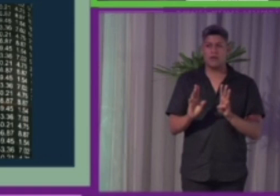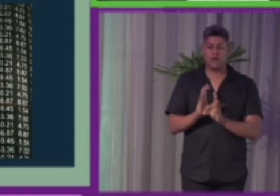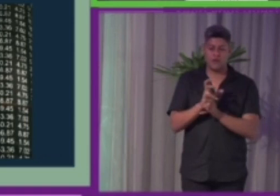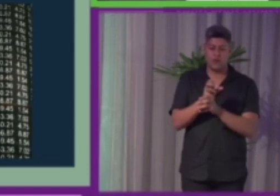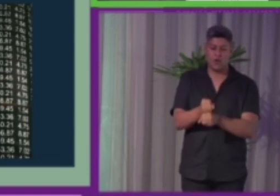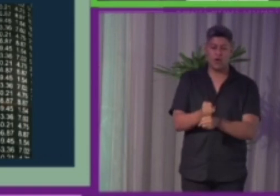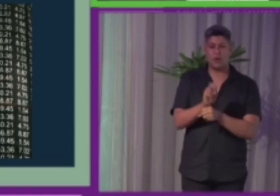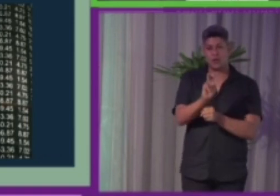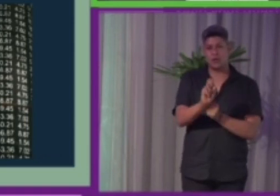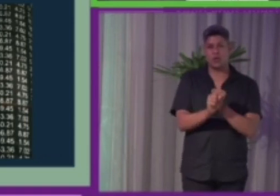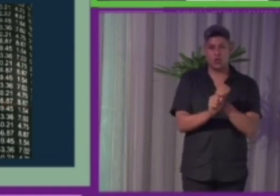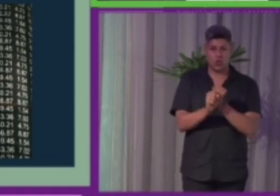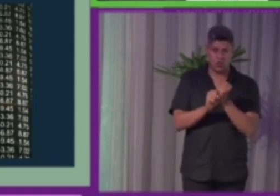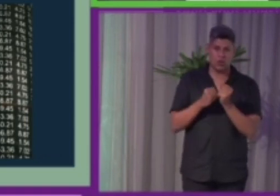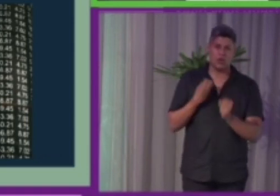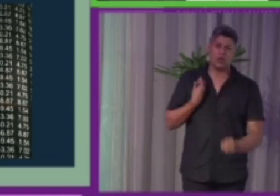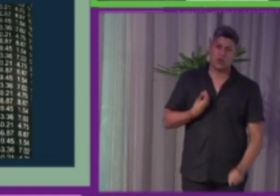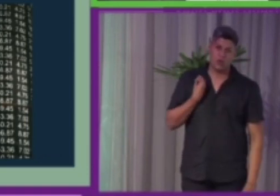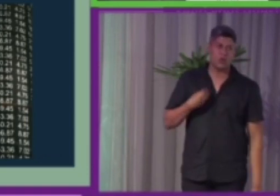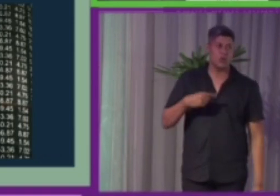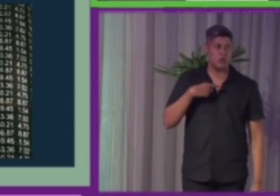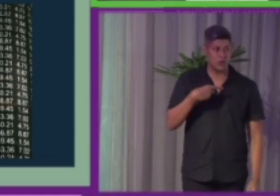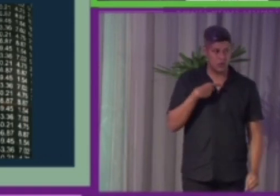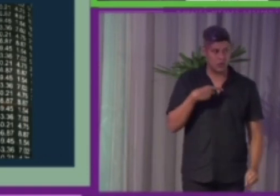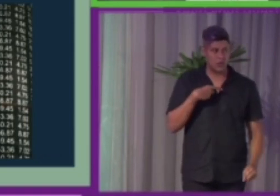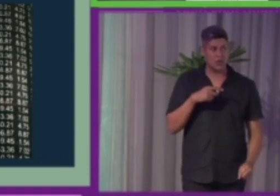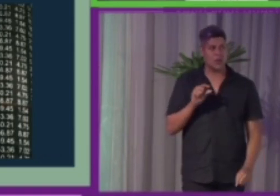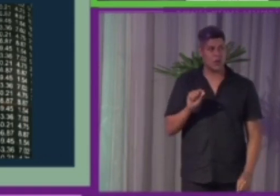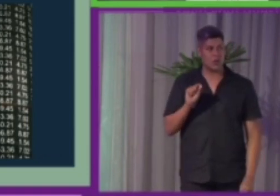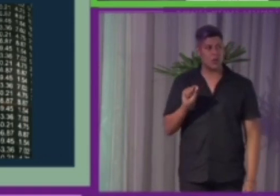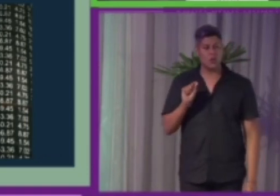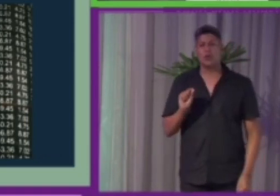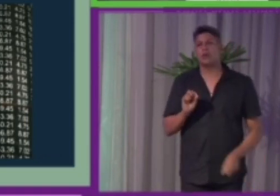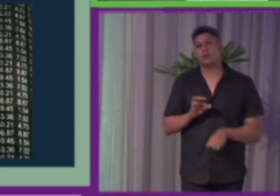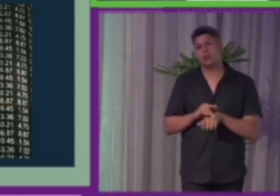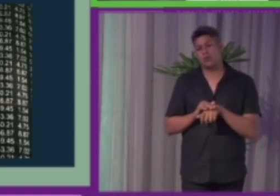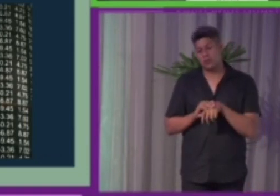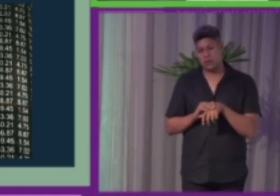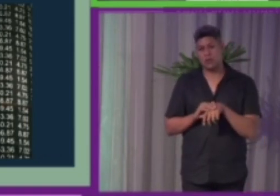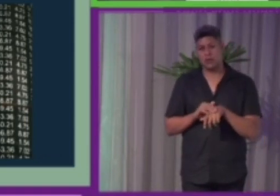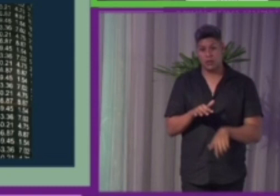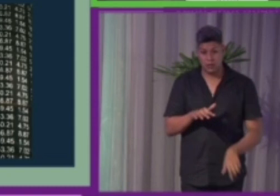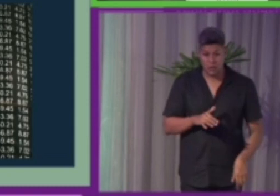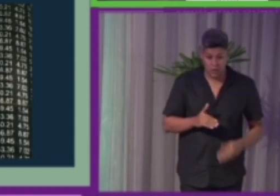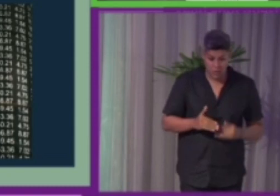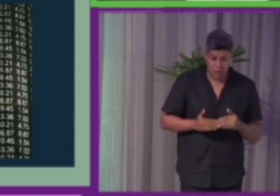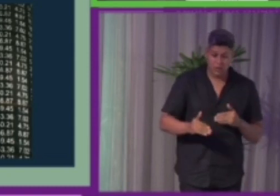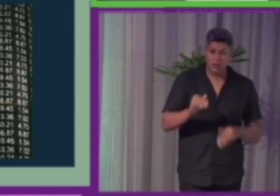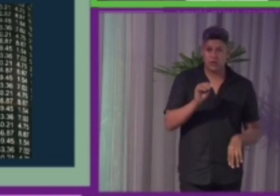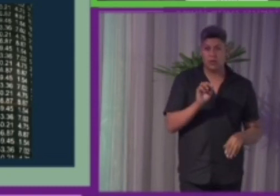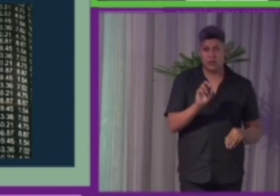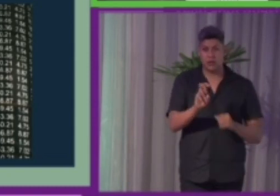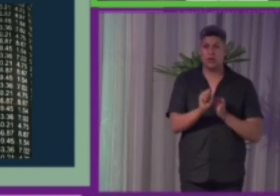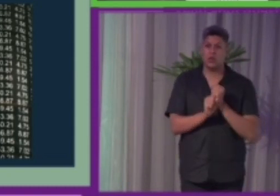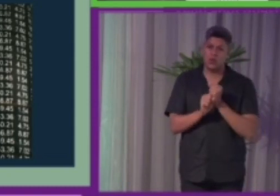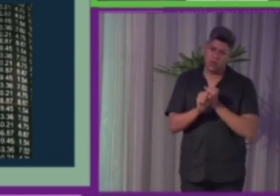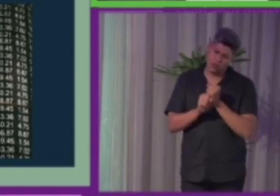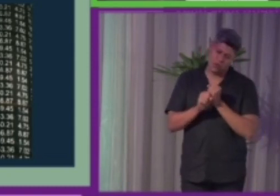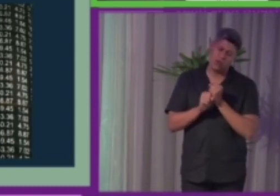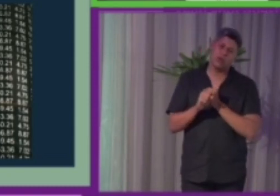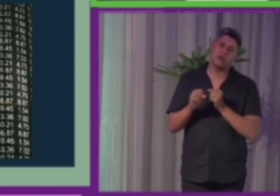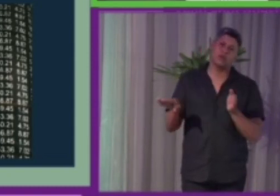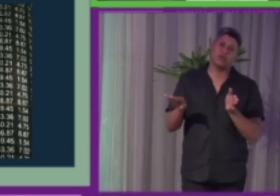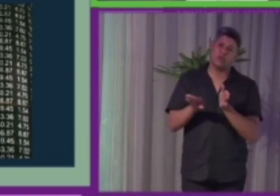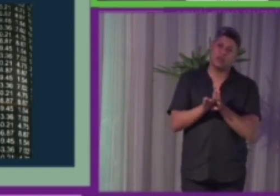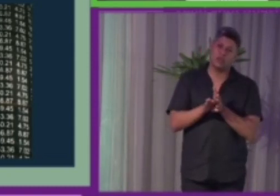anos, vivos e portadores de uma cópia da variante F508del. E o horizonte é que nos próximos 5 anos a gente provavelmente vai chegar perto